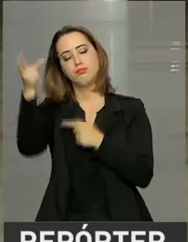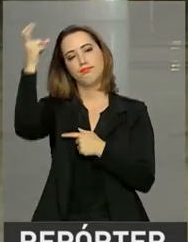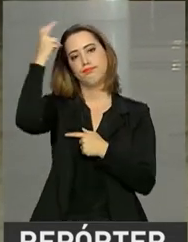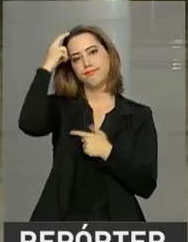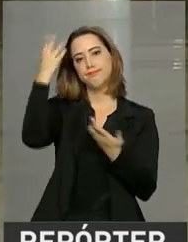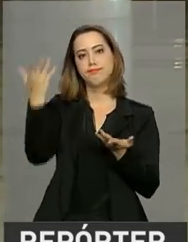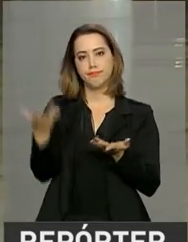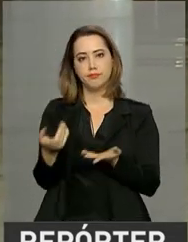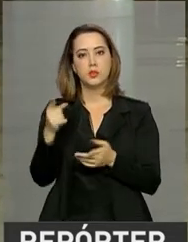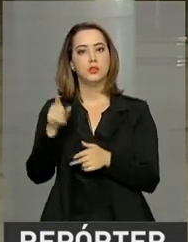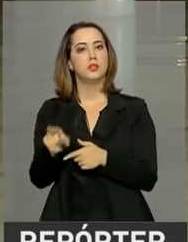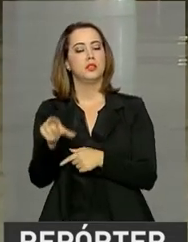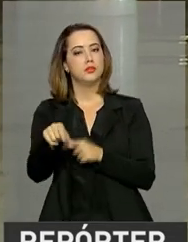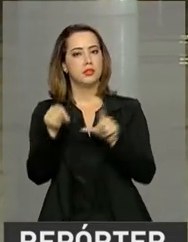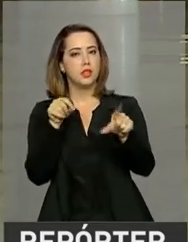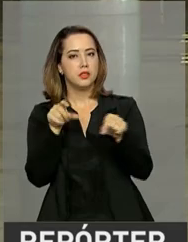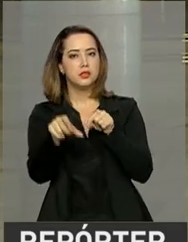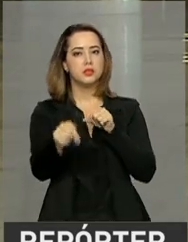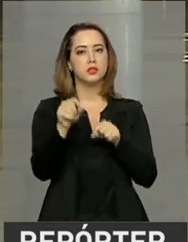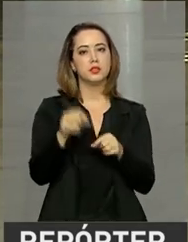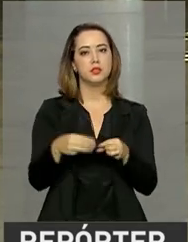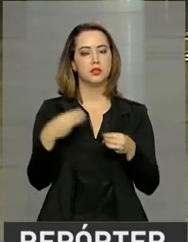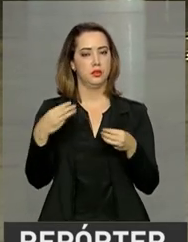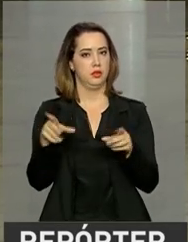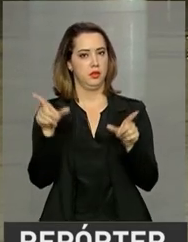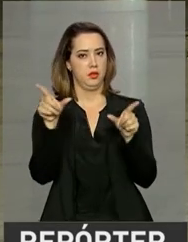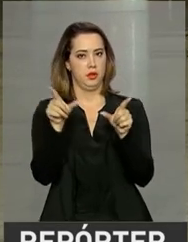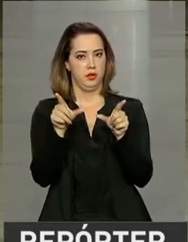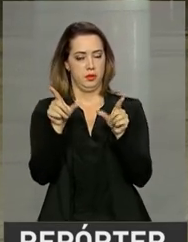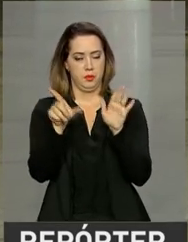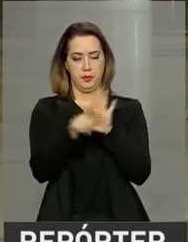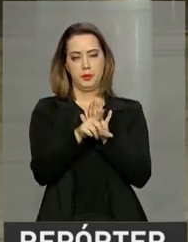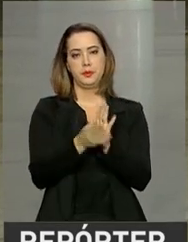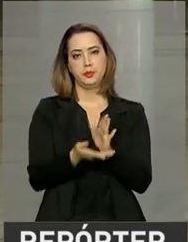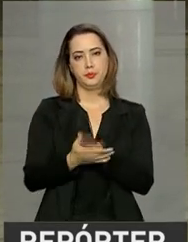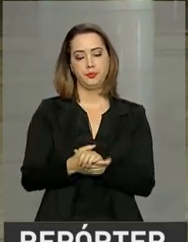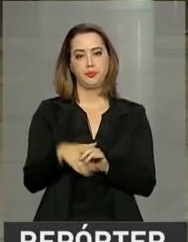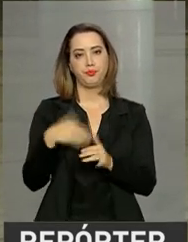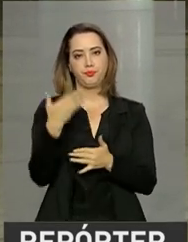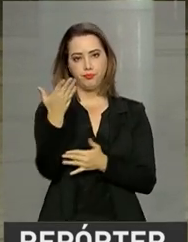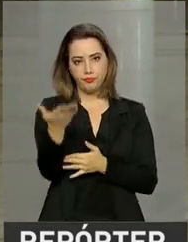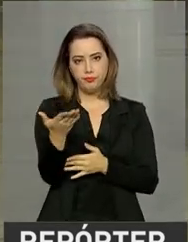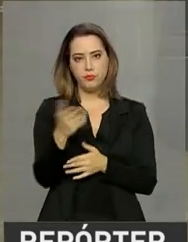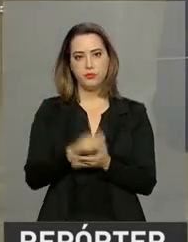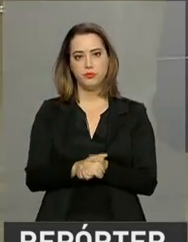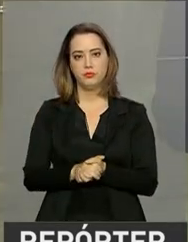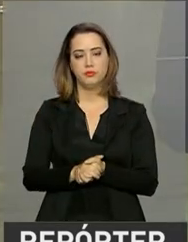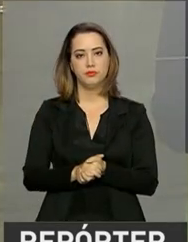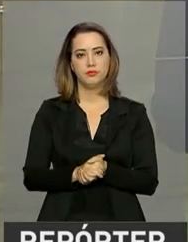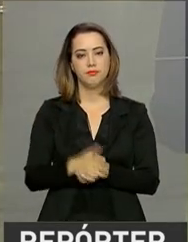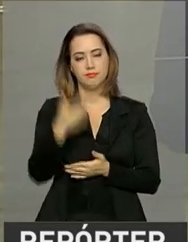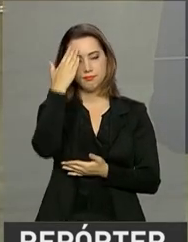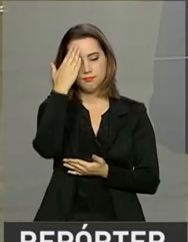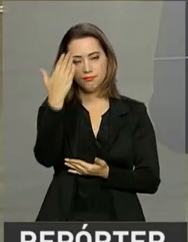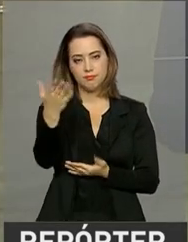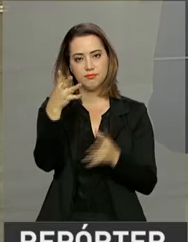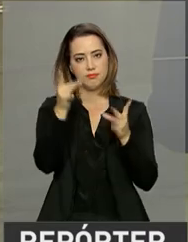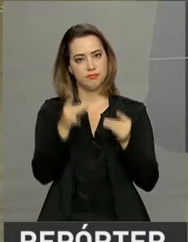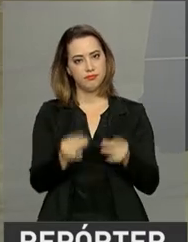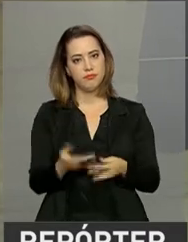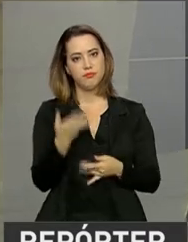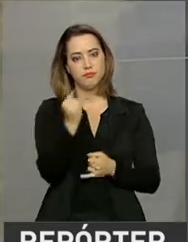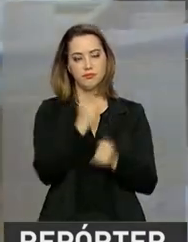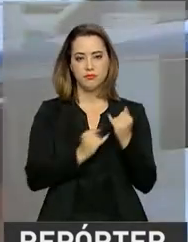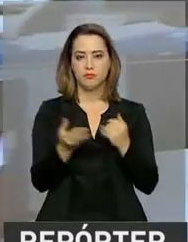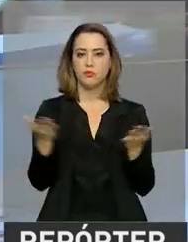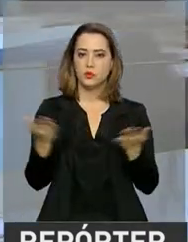artísticos que são selecionados pela lei volto com você no estúdio Jaime Paulo Obrigado pelas informações ao